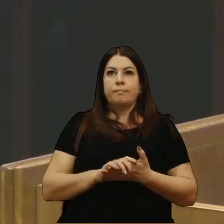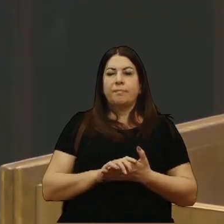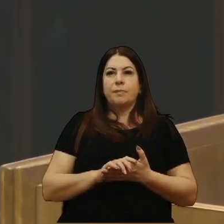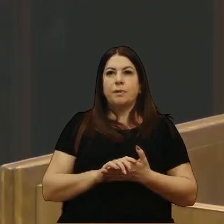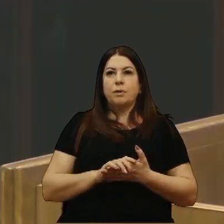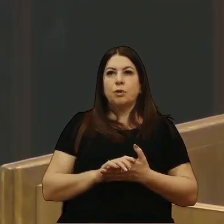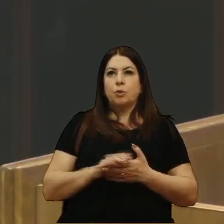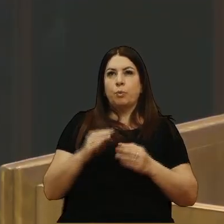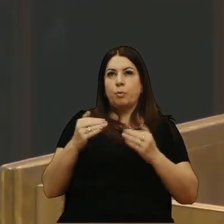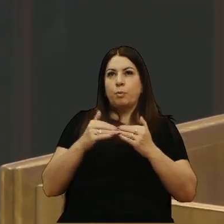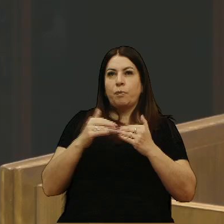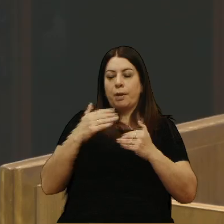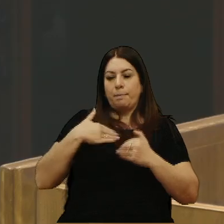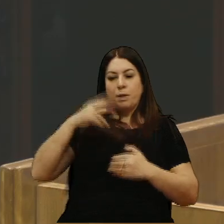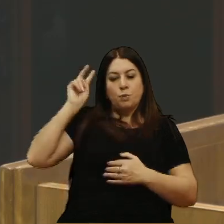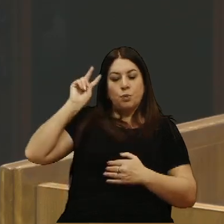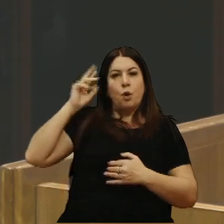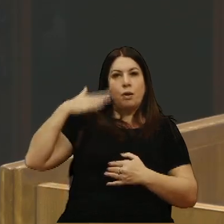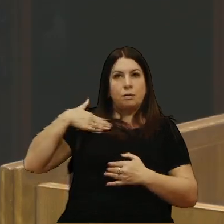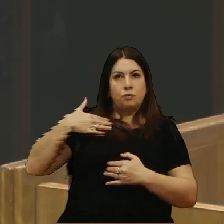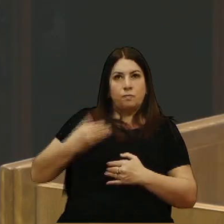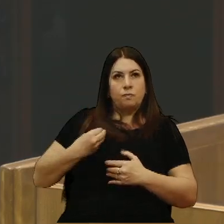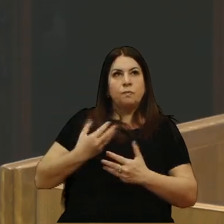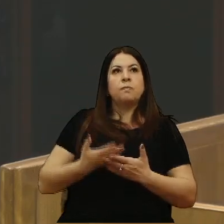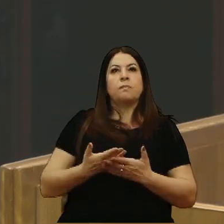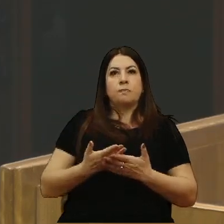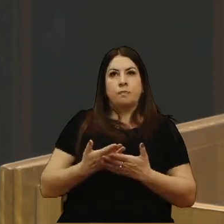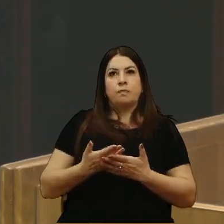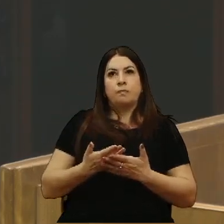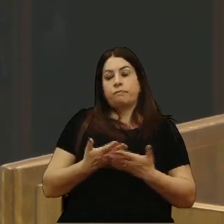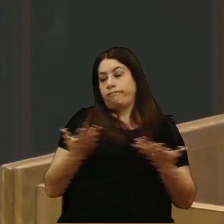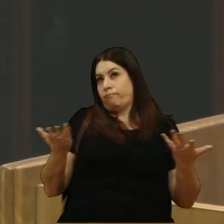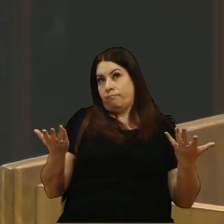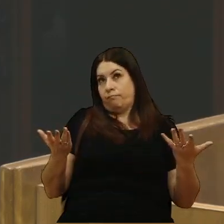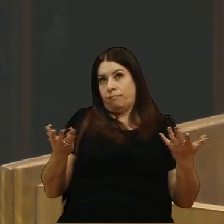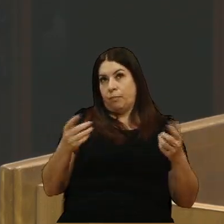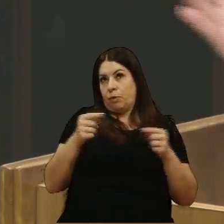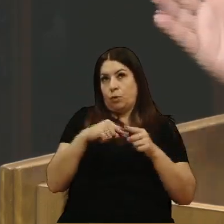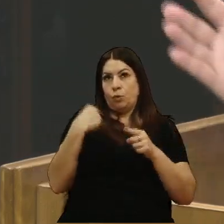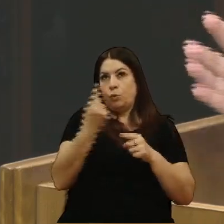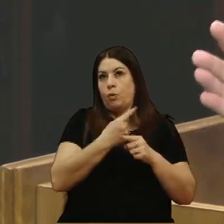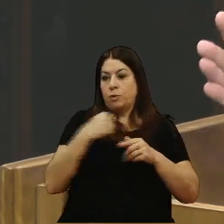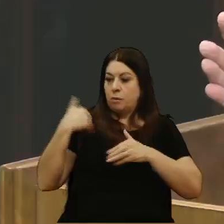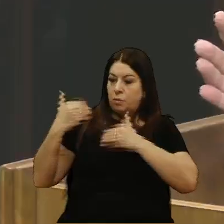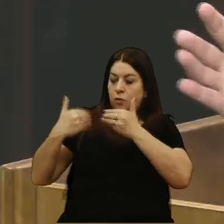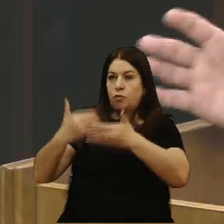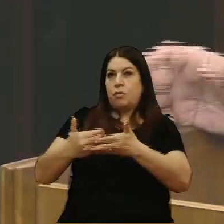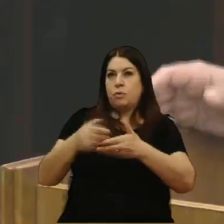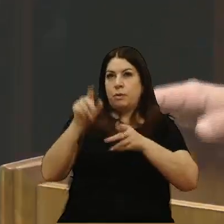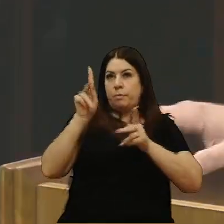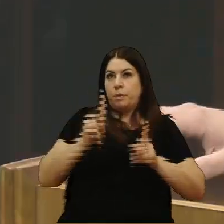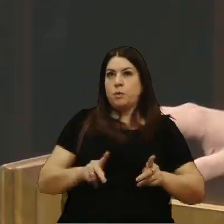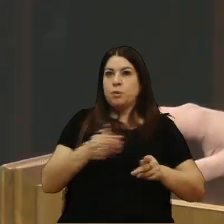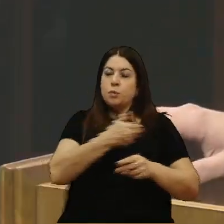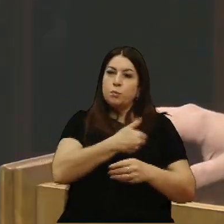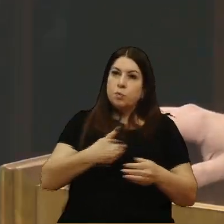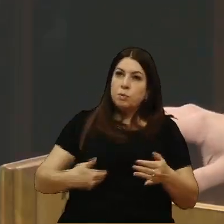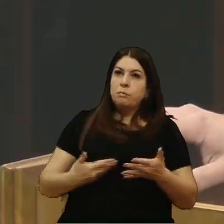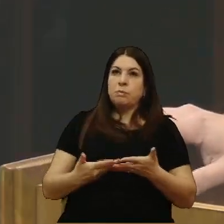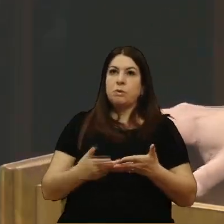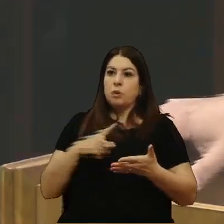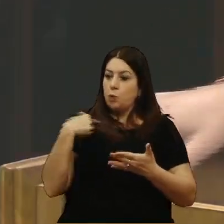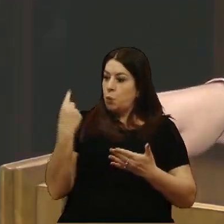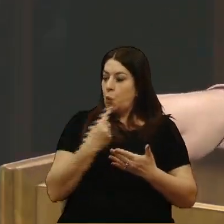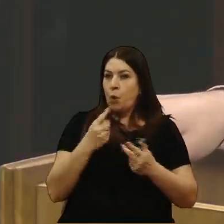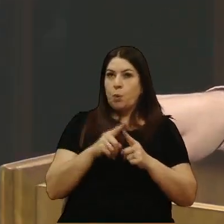dialoga diretamente com a minha história, e deve dialogar com a nossa trajetória de pessoas públicas, e